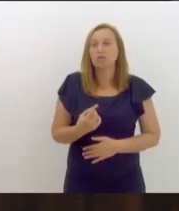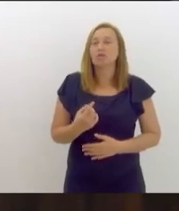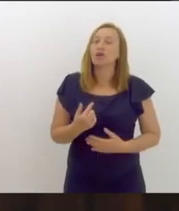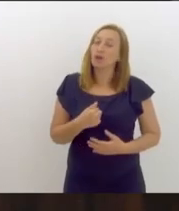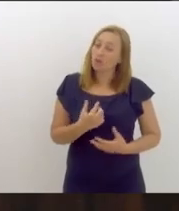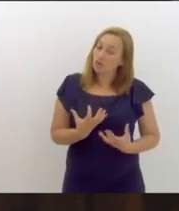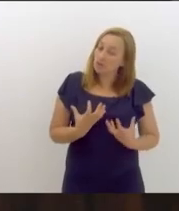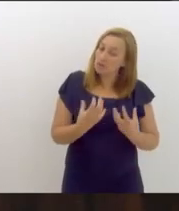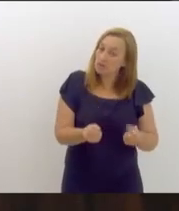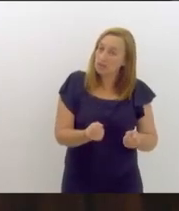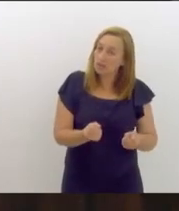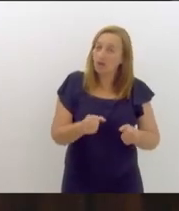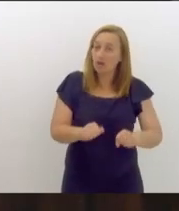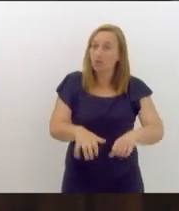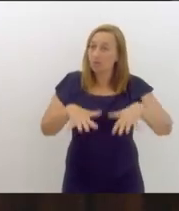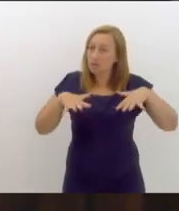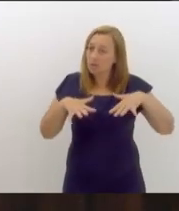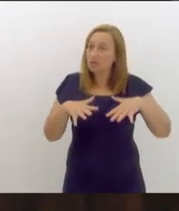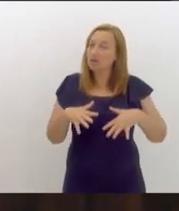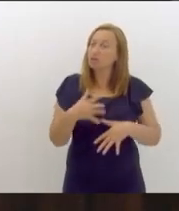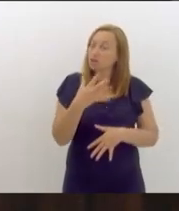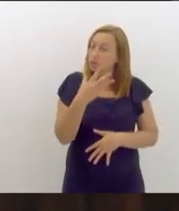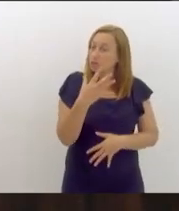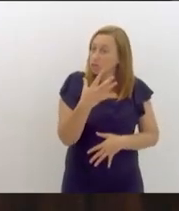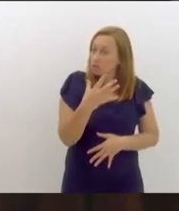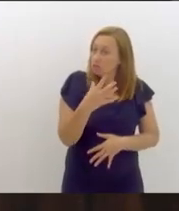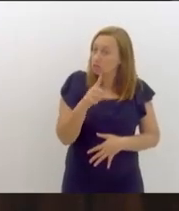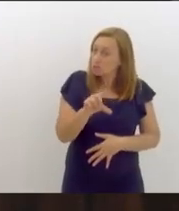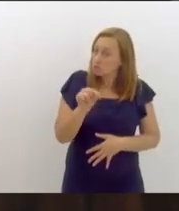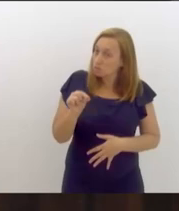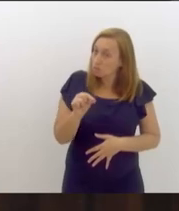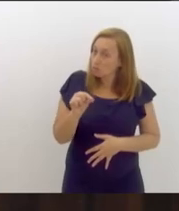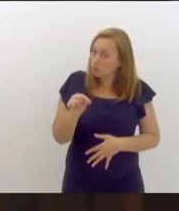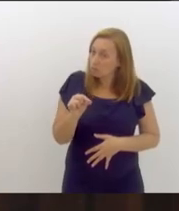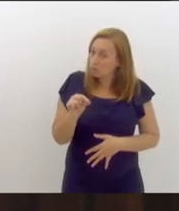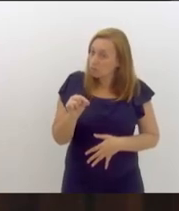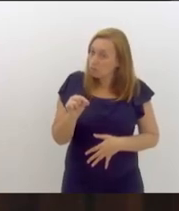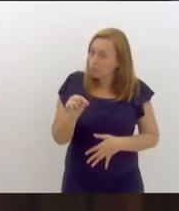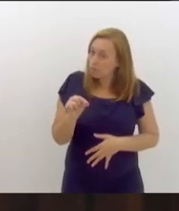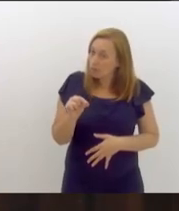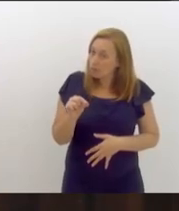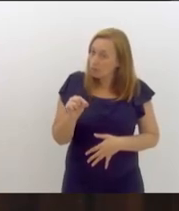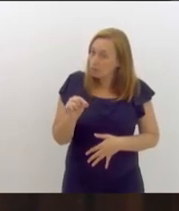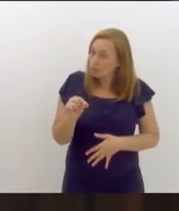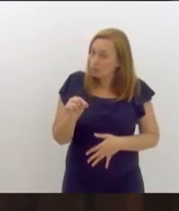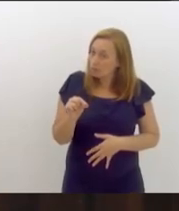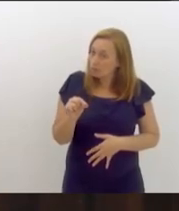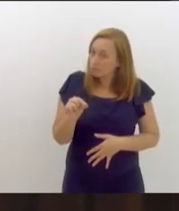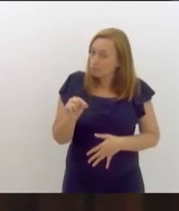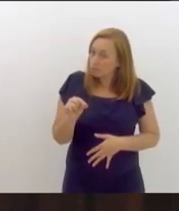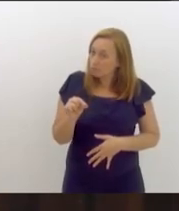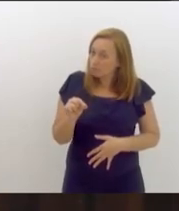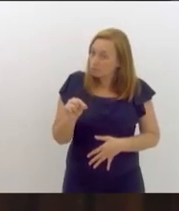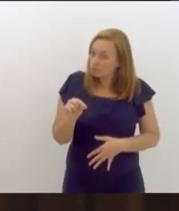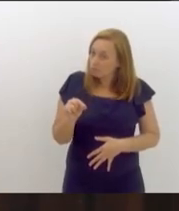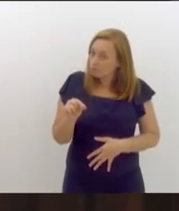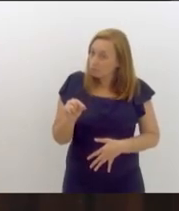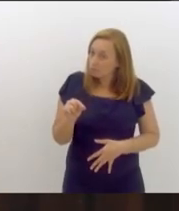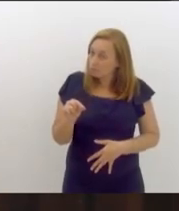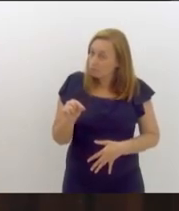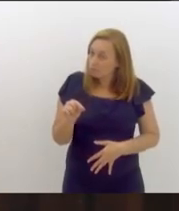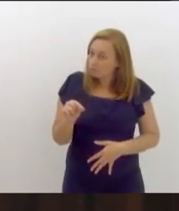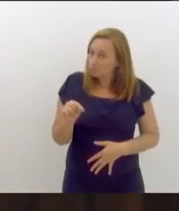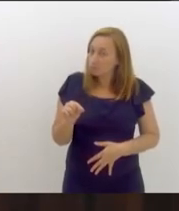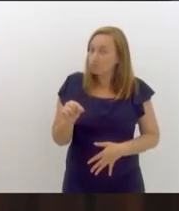o plenário decidir a gente aqui não decide pelos deputados a maioria é menino a cabeça